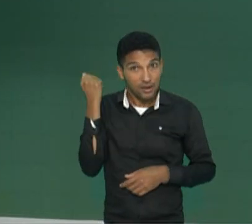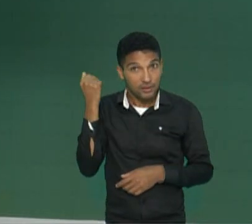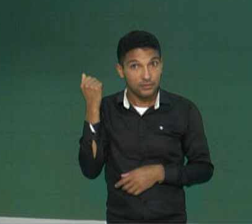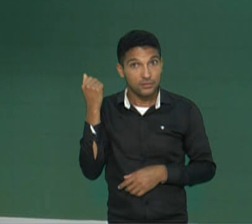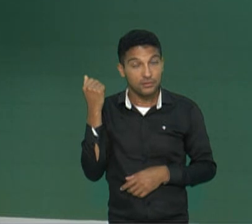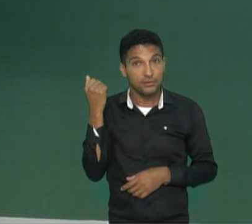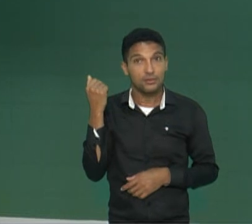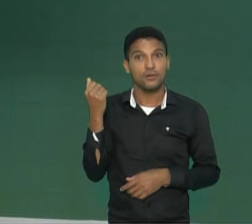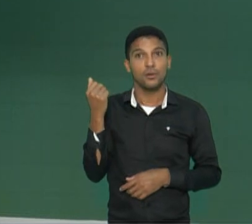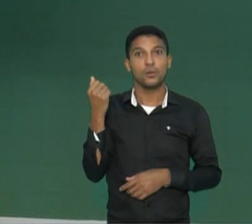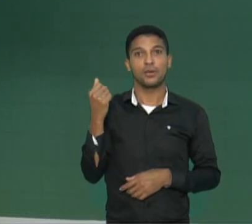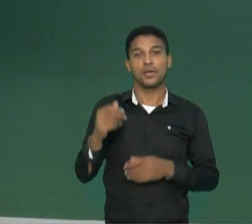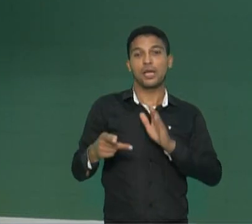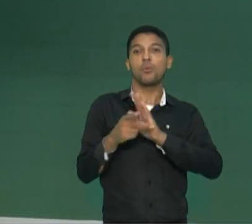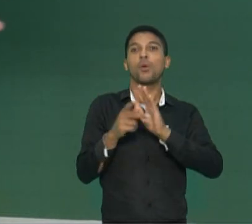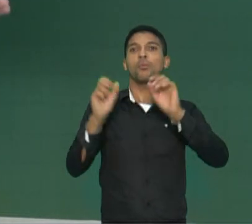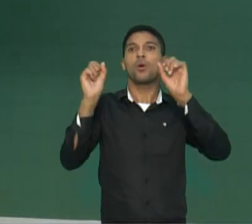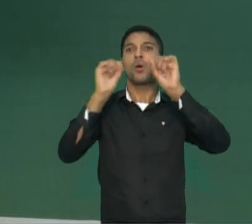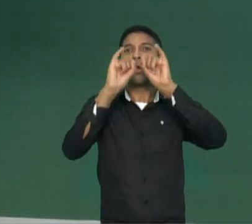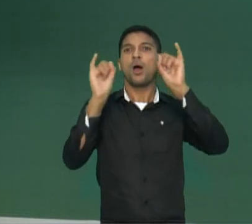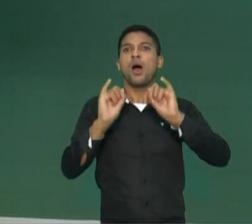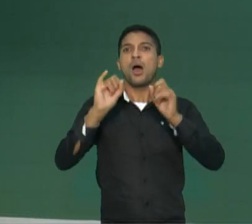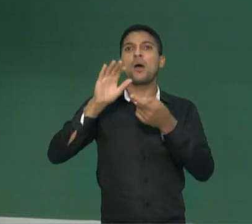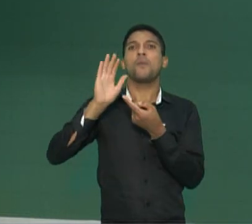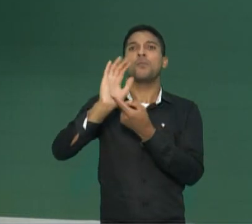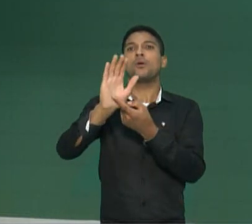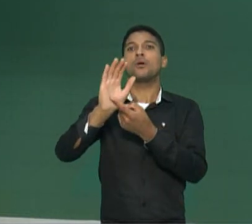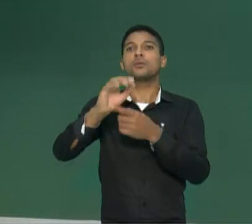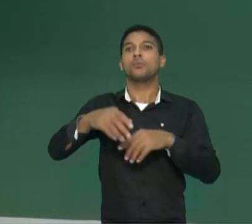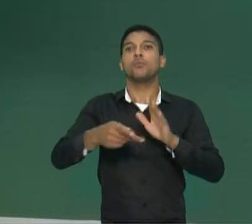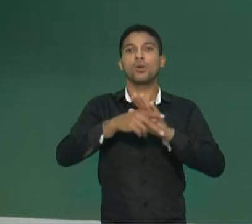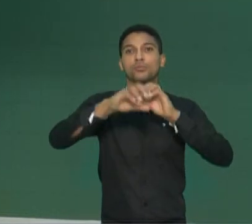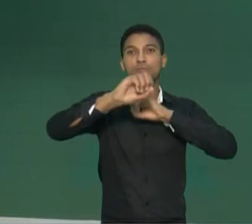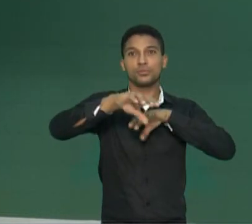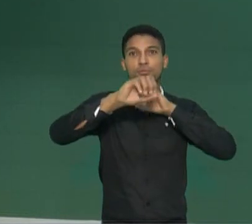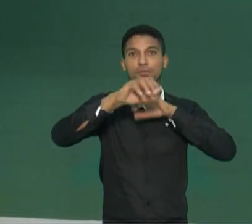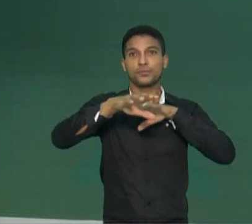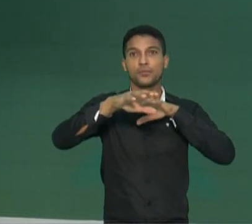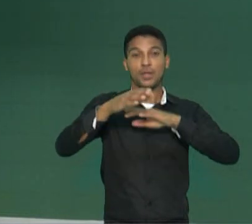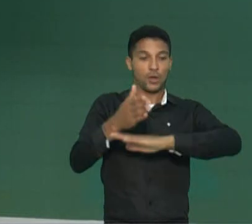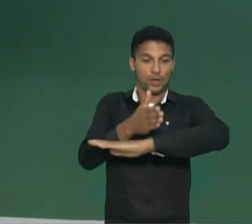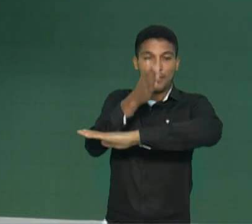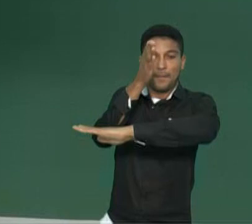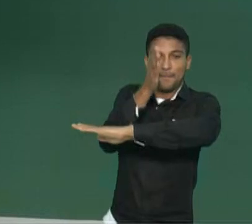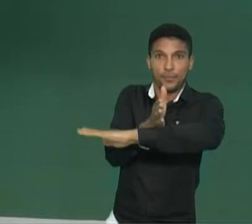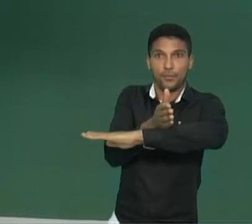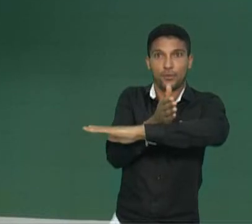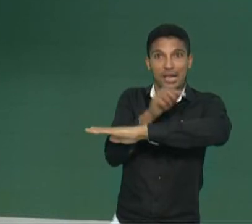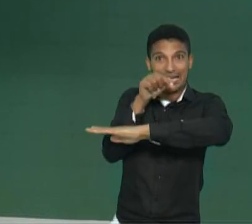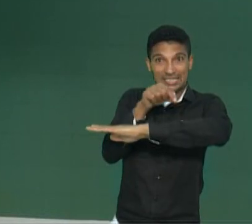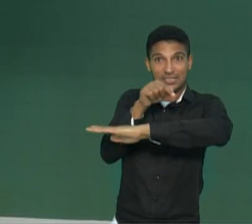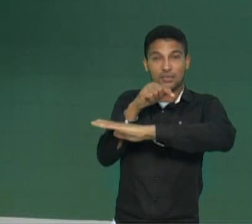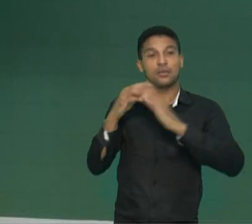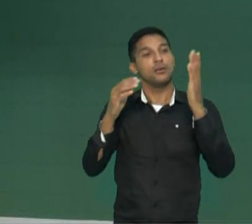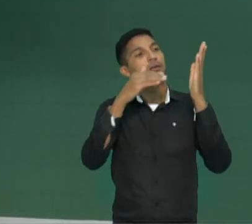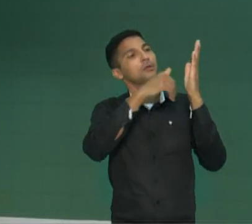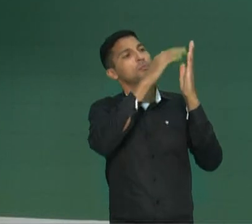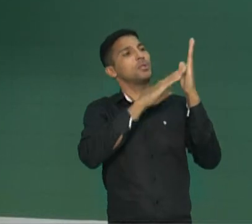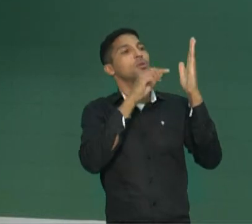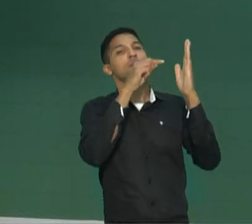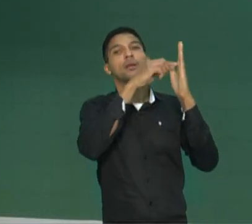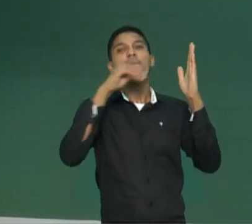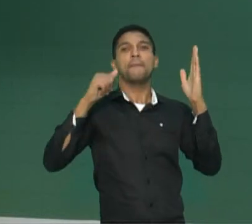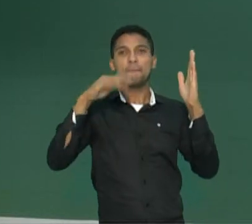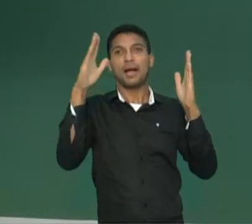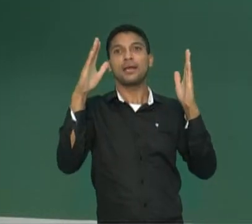ilustrativas para educar. E no final do período gótico, as pinturas elas começam a se tornar mais reais, não com aquele intuito